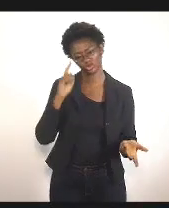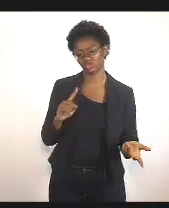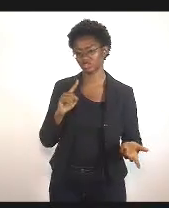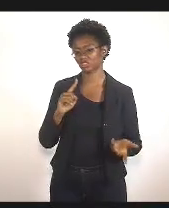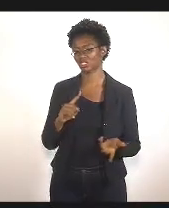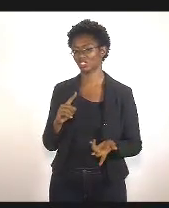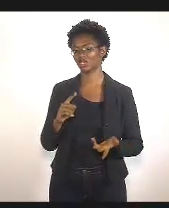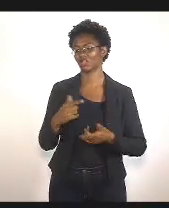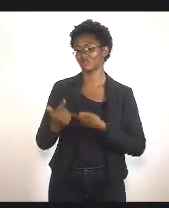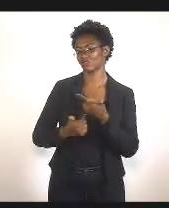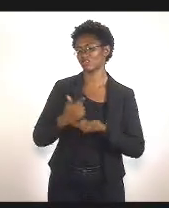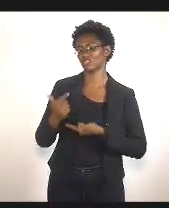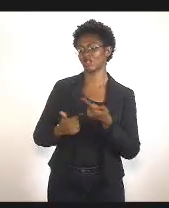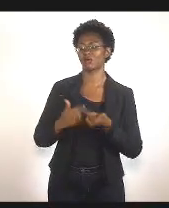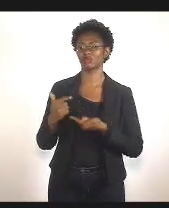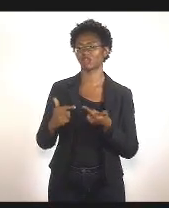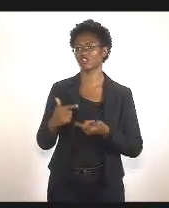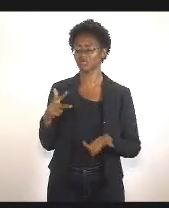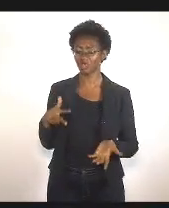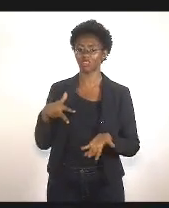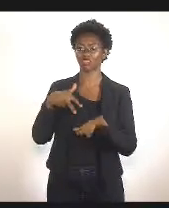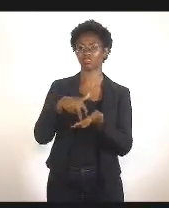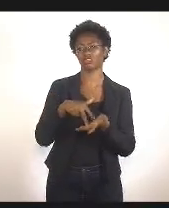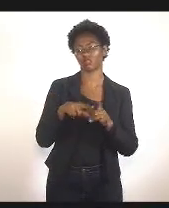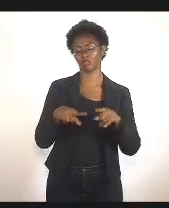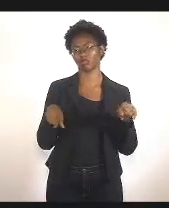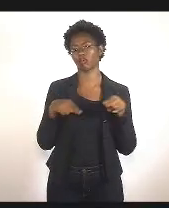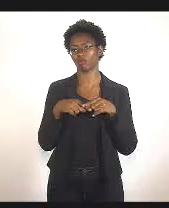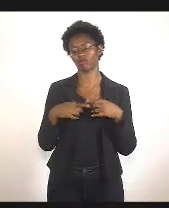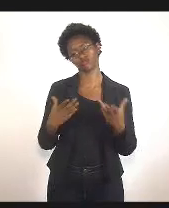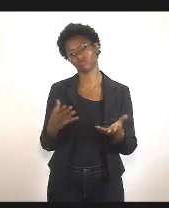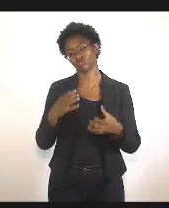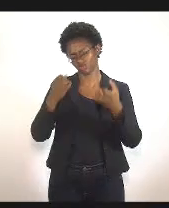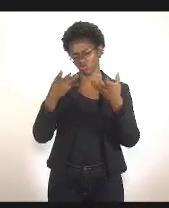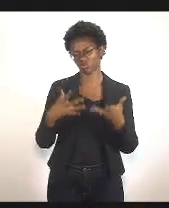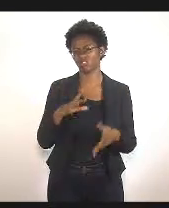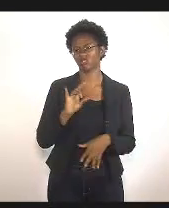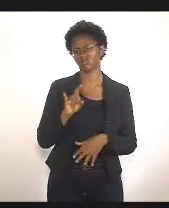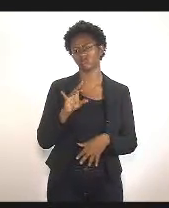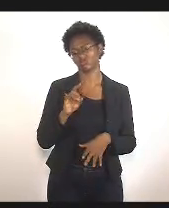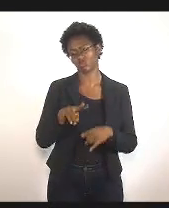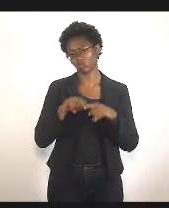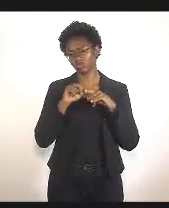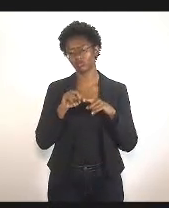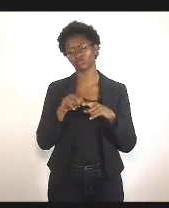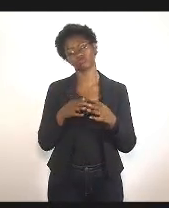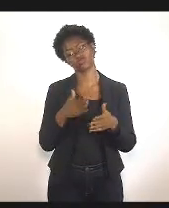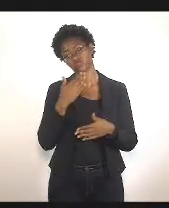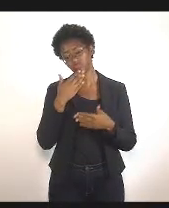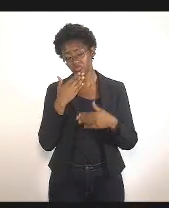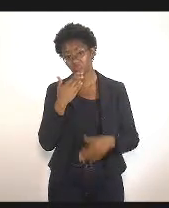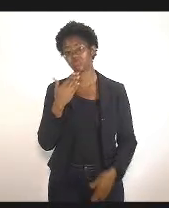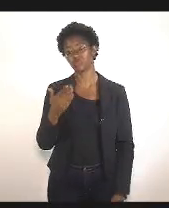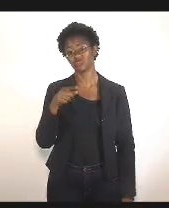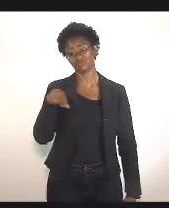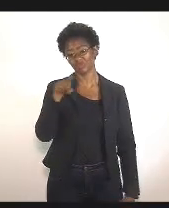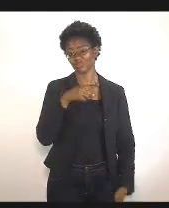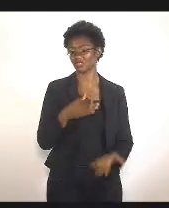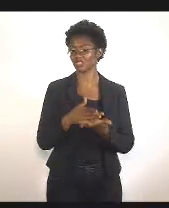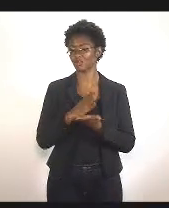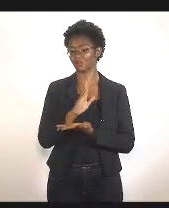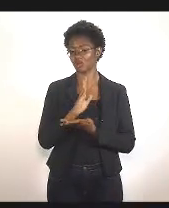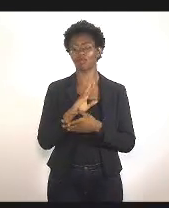aquele serviço sequer está numa loja física. Só esclarecendo a razão da emenda e fazendo um apelo aí para que ela seja aprovada, que